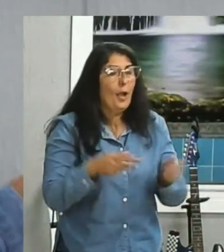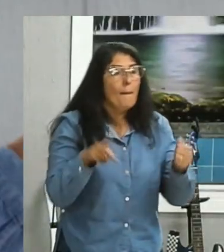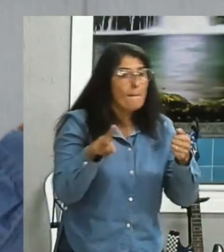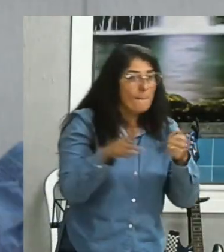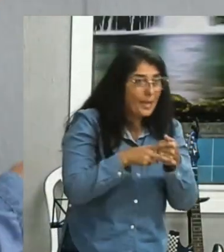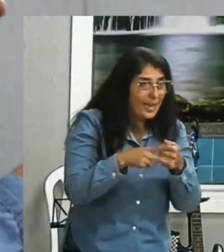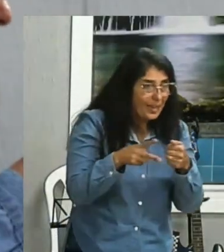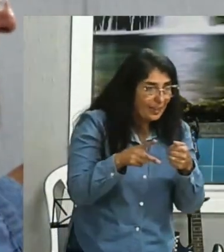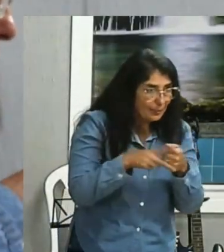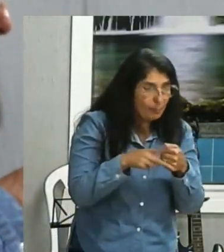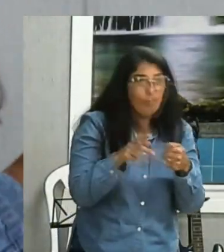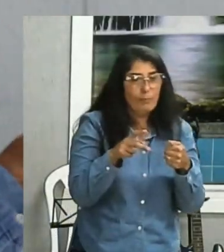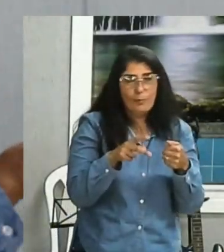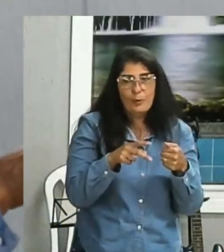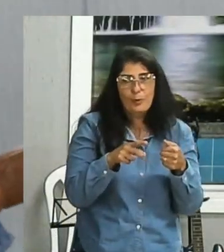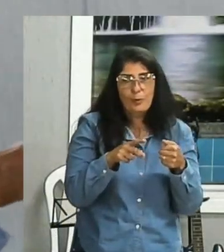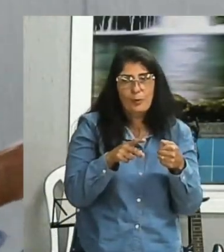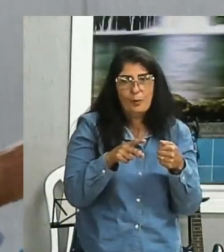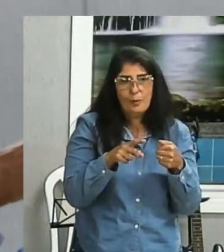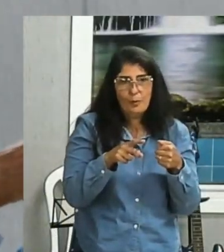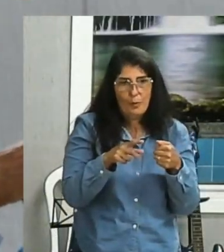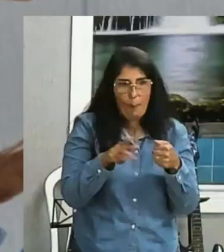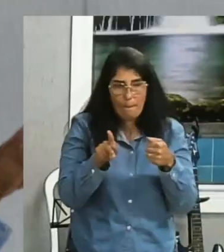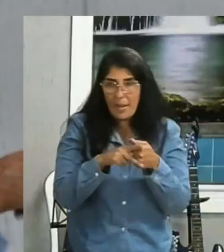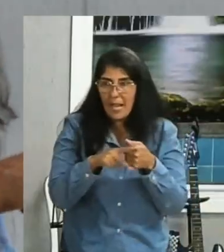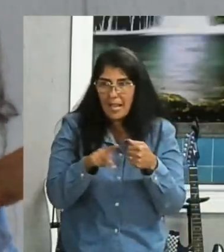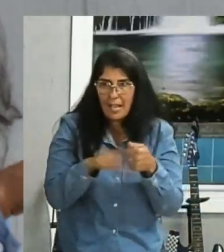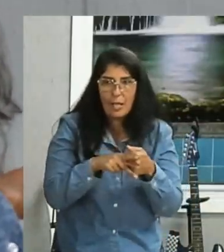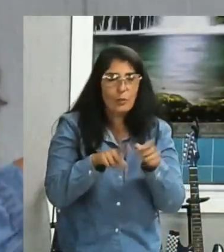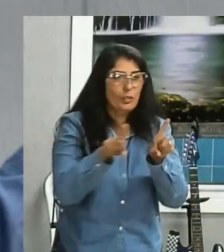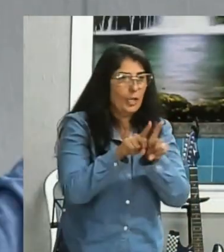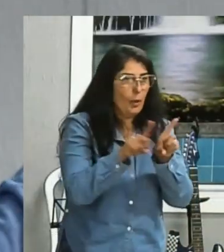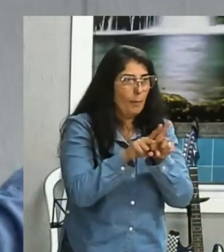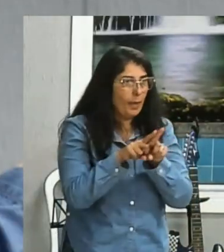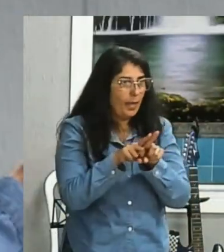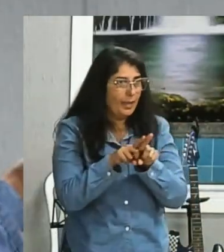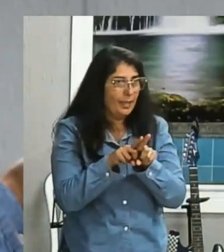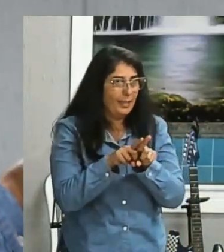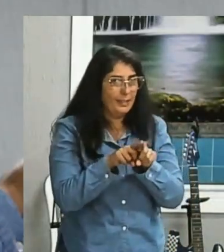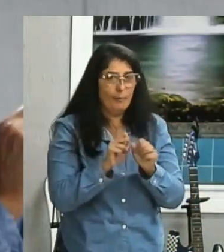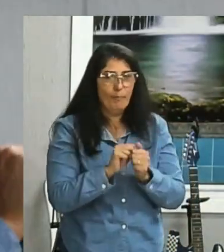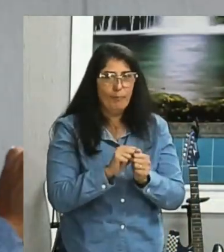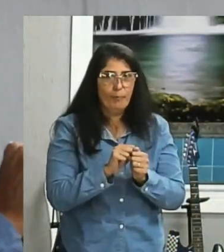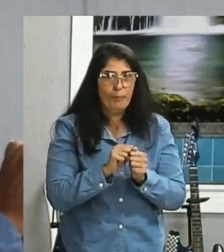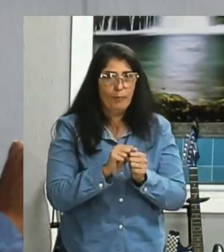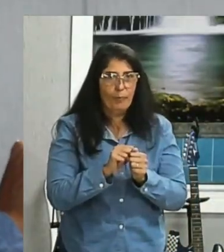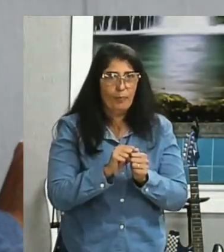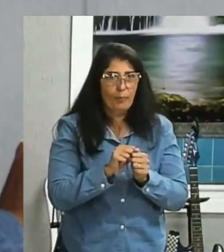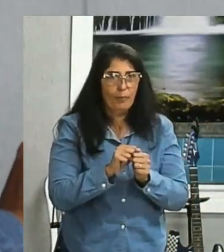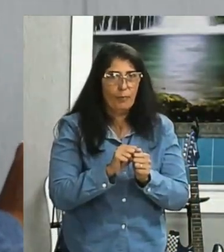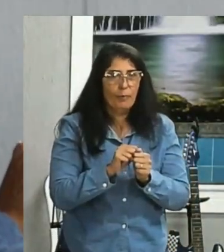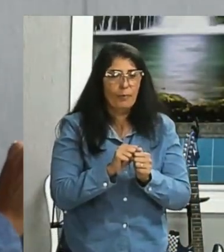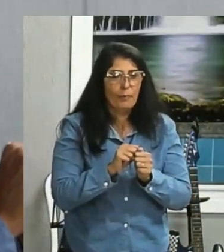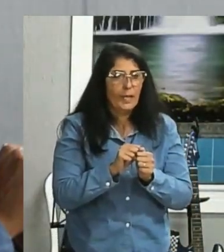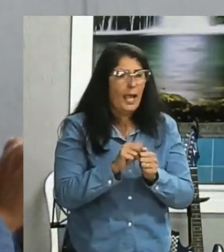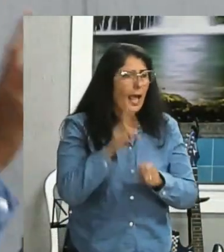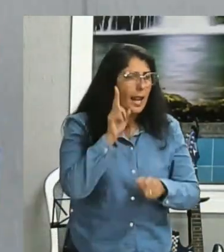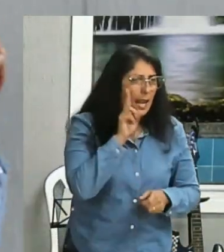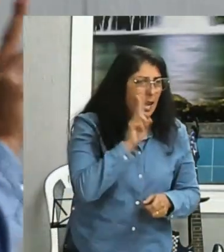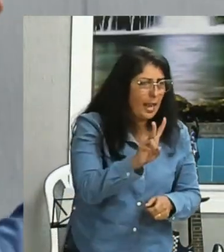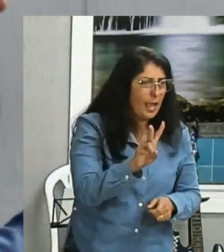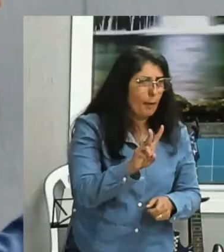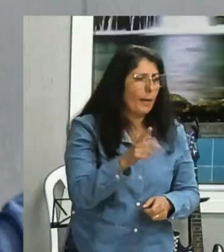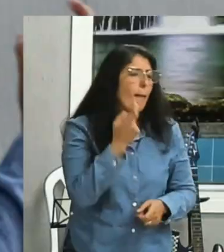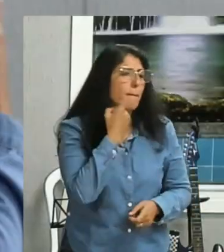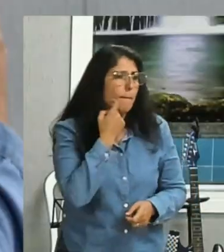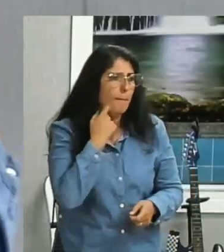Pedro viu que era o Senhor naquela pesca que ele mandou lançar a rede, e eles